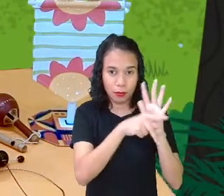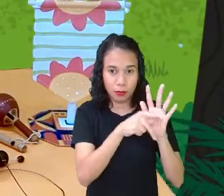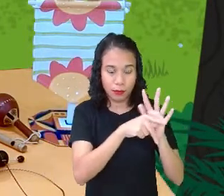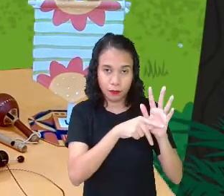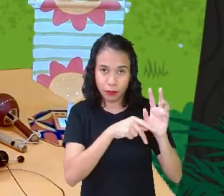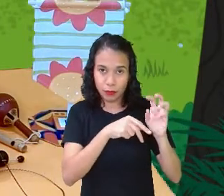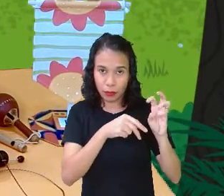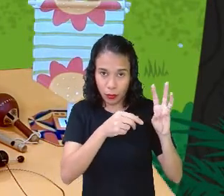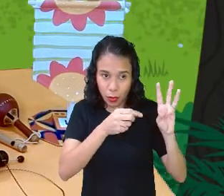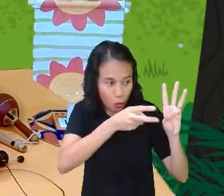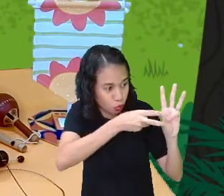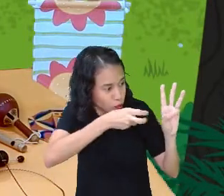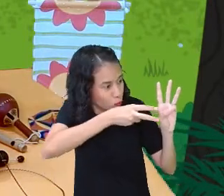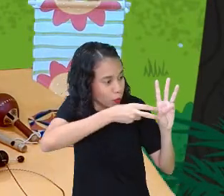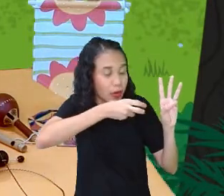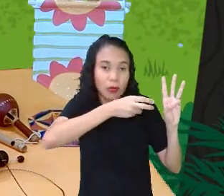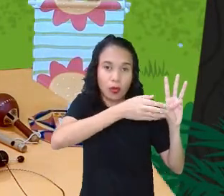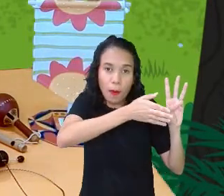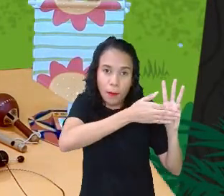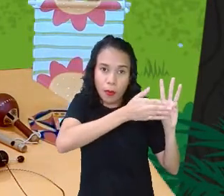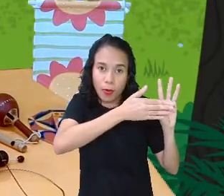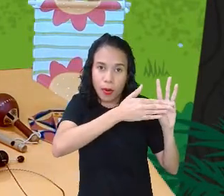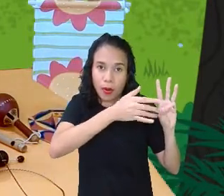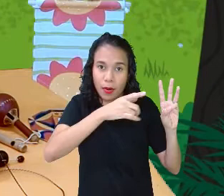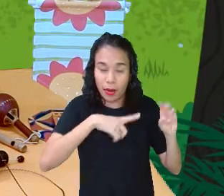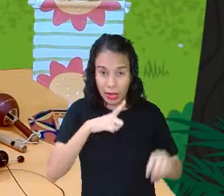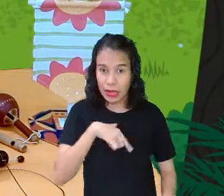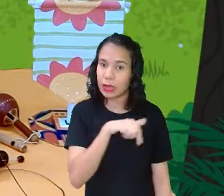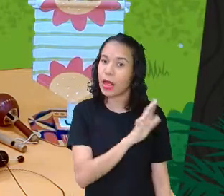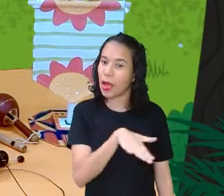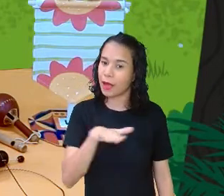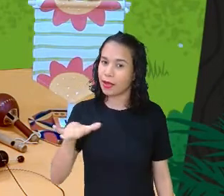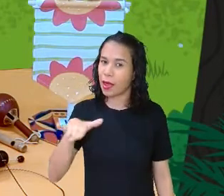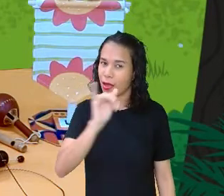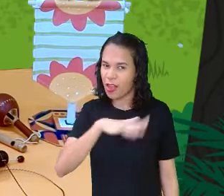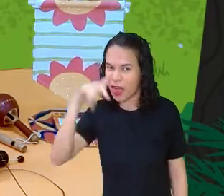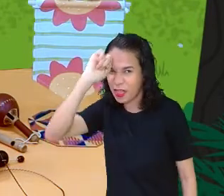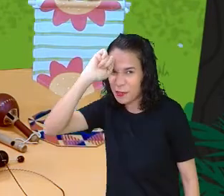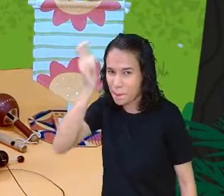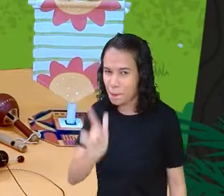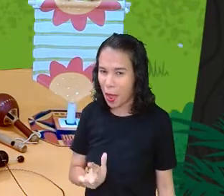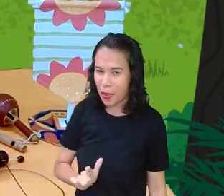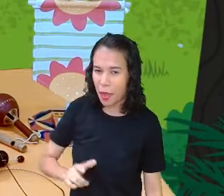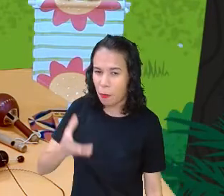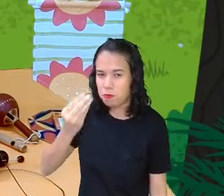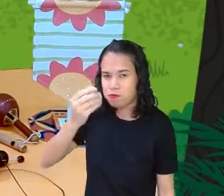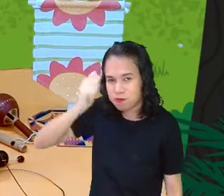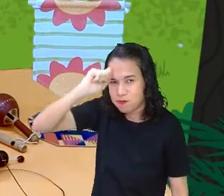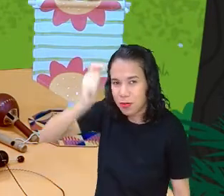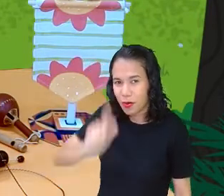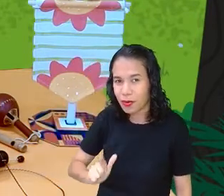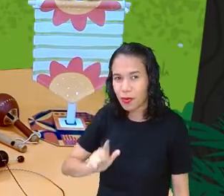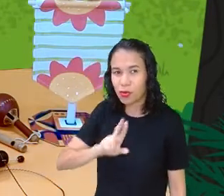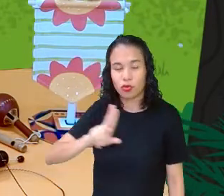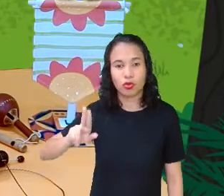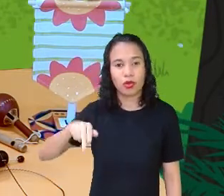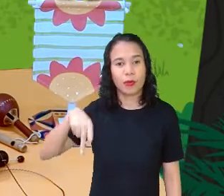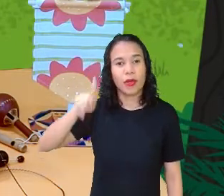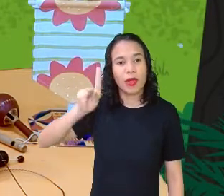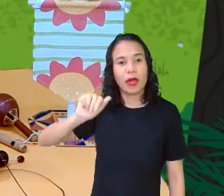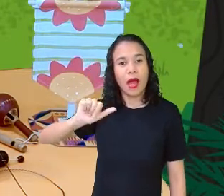E nessa aldeia indígena tem uma criança muito esperta, muito inteligente, chamada